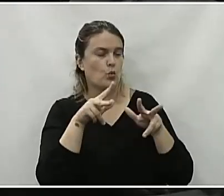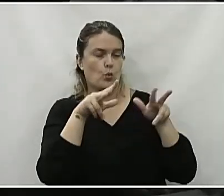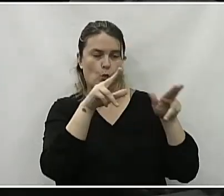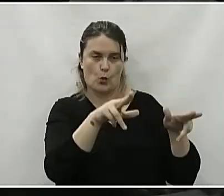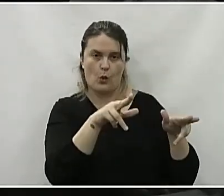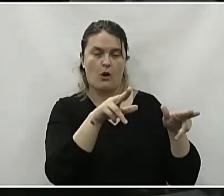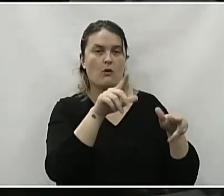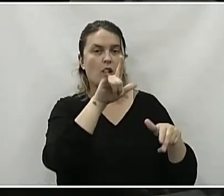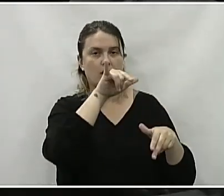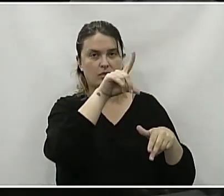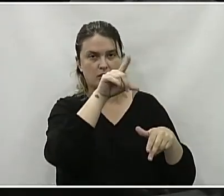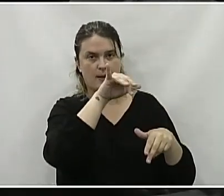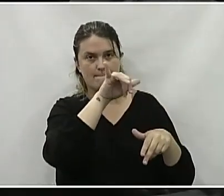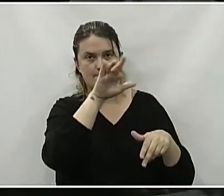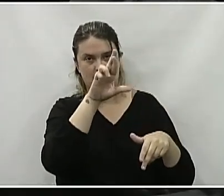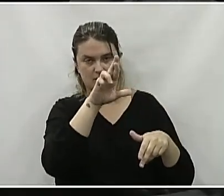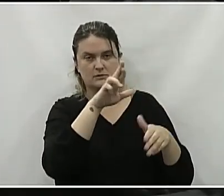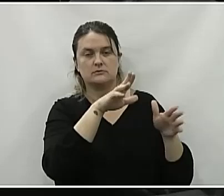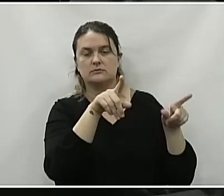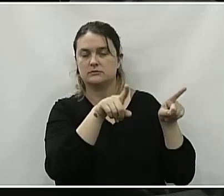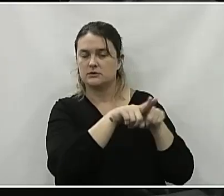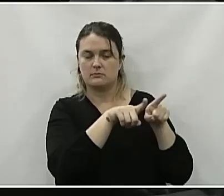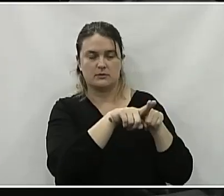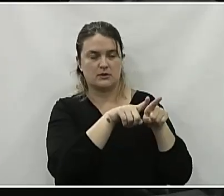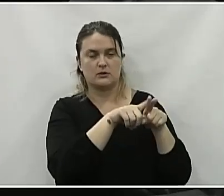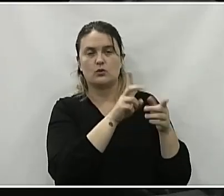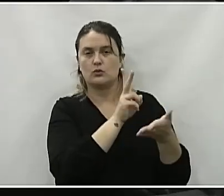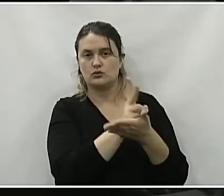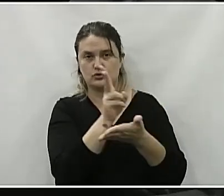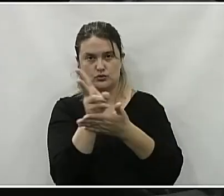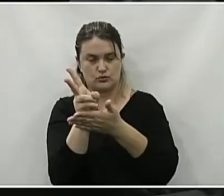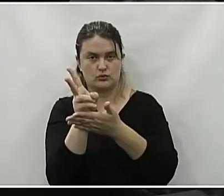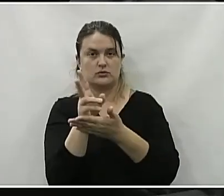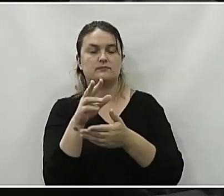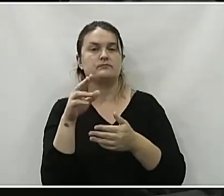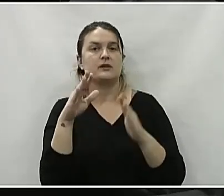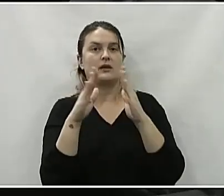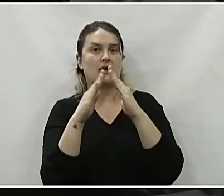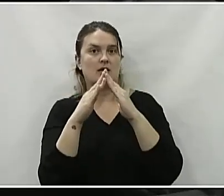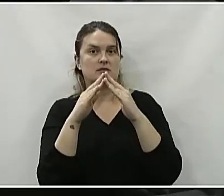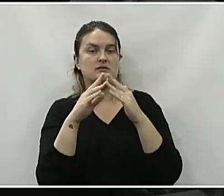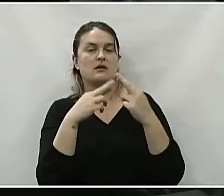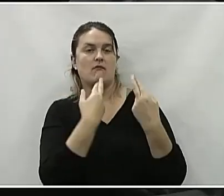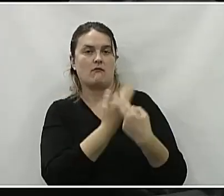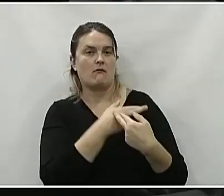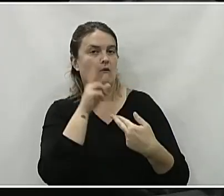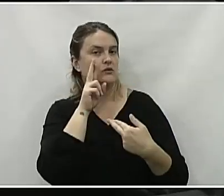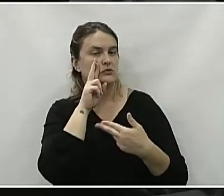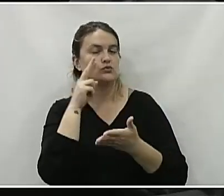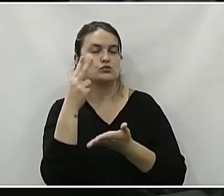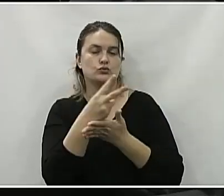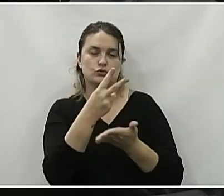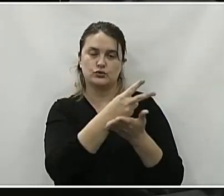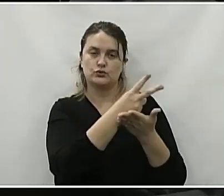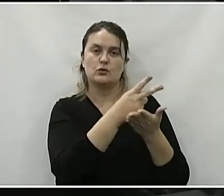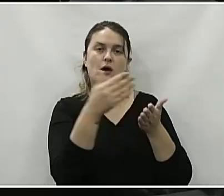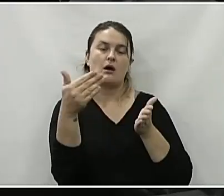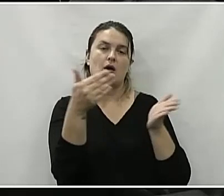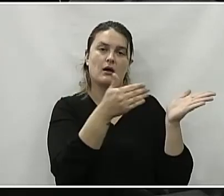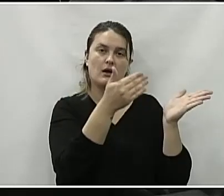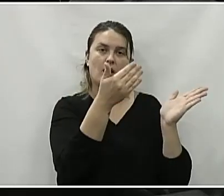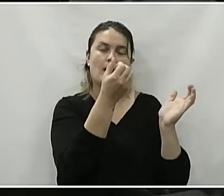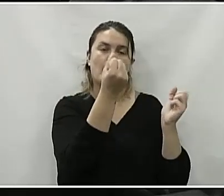maneira, da mesma forma, esta parceria e essa empatia da instituição Casa Bebel vai continuar com a Secretaria de